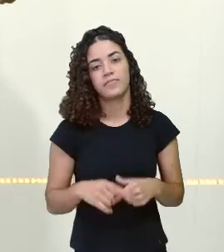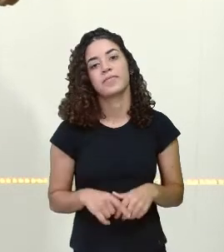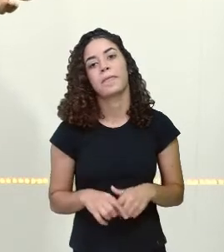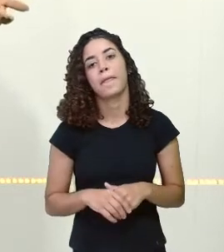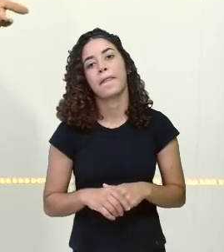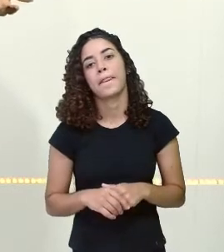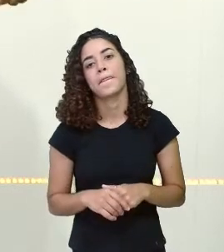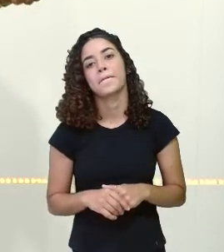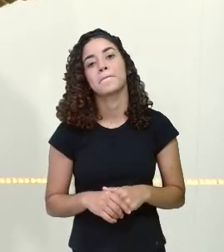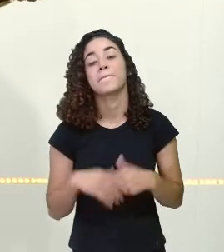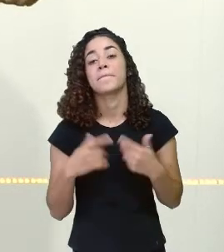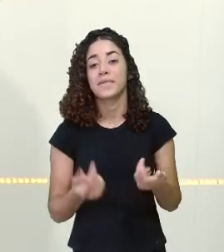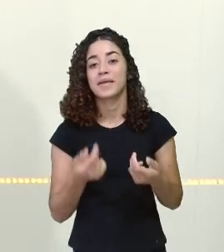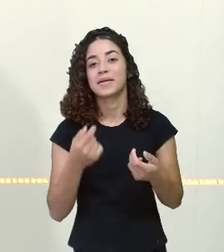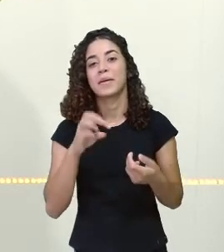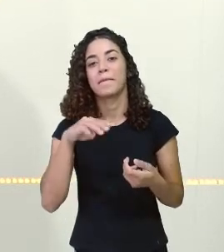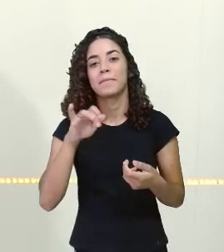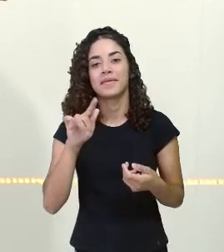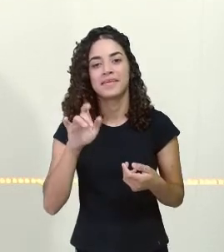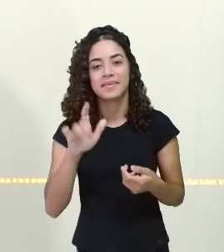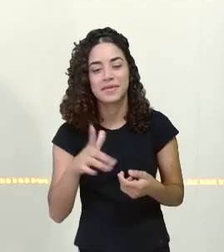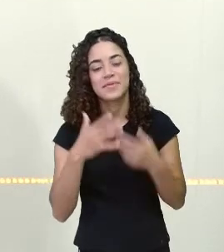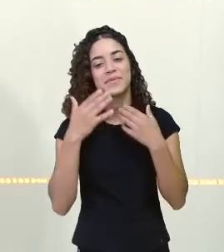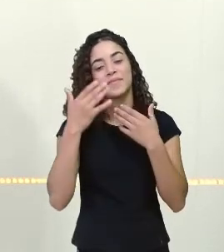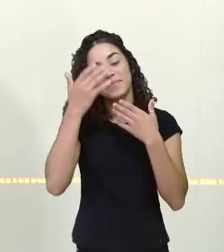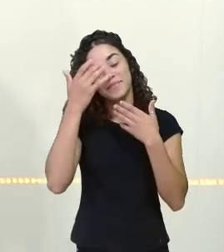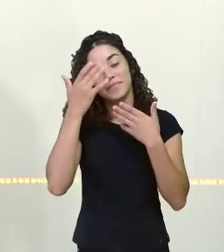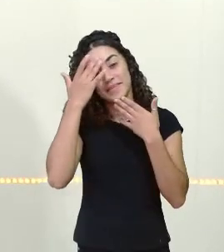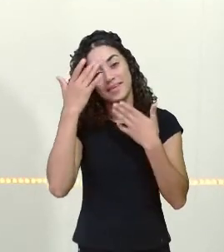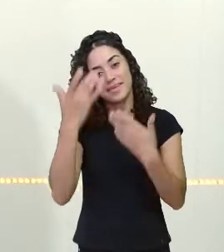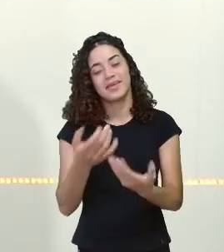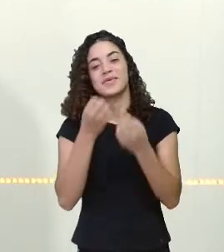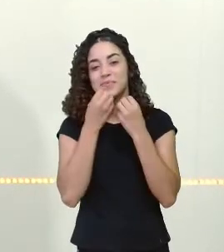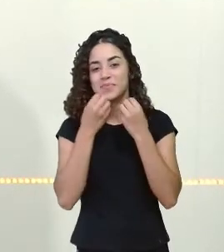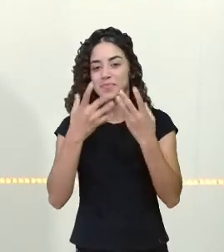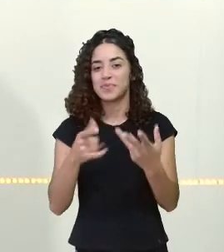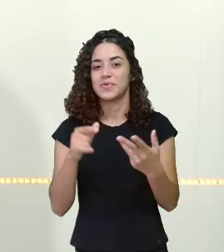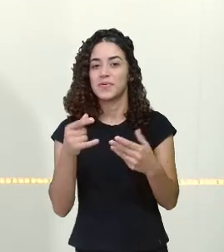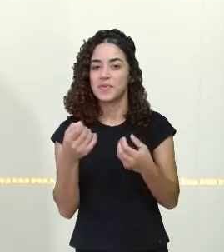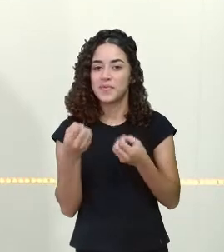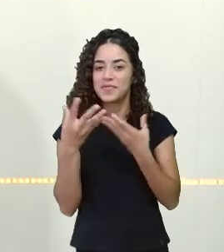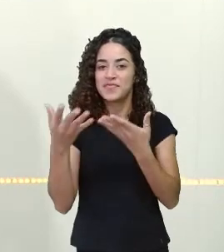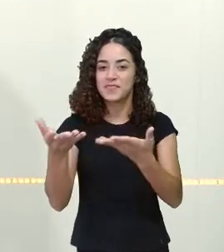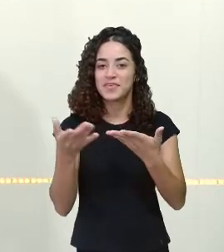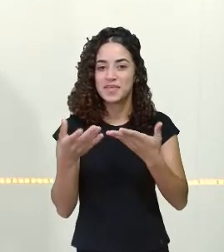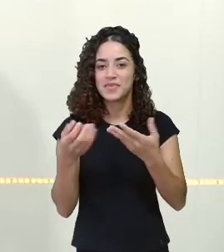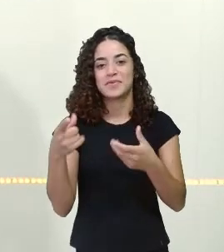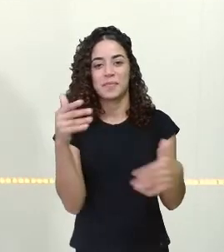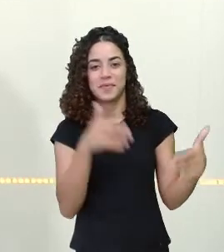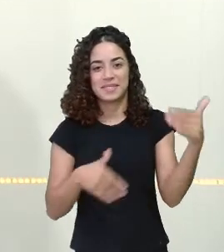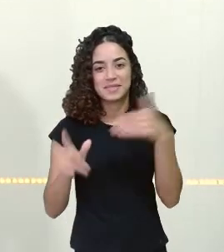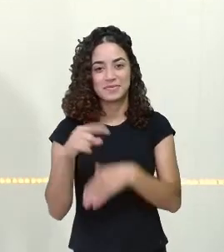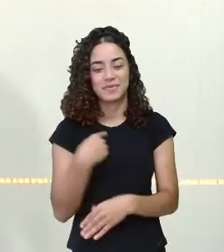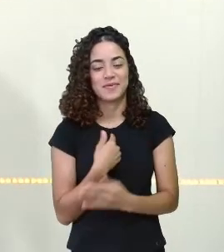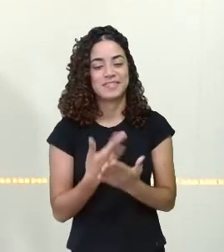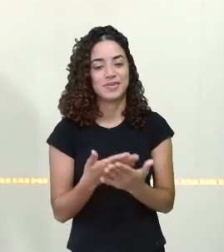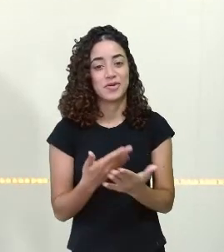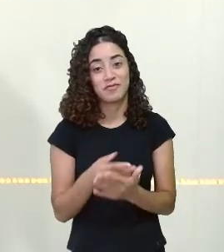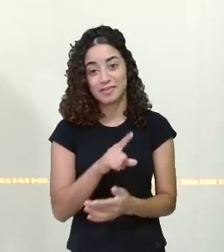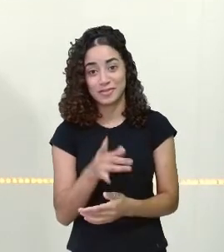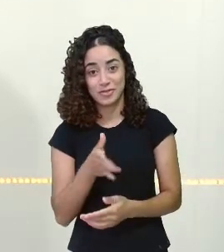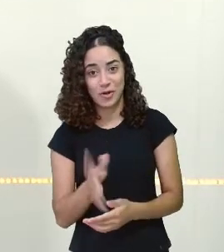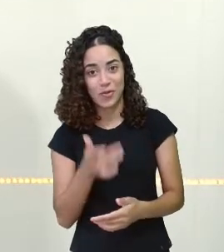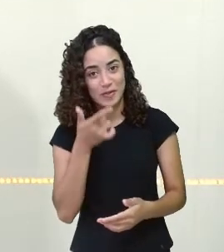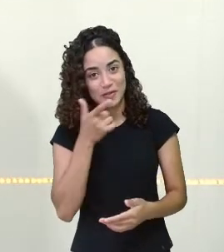Miguel, seja bem-vindo. Miguel, que bom que você chegou também para participar da nossa aula. E você já conseguiu resolver,